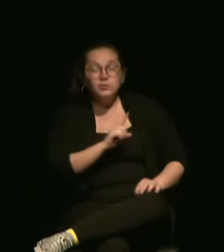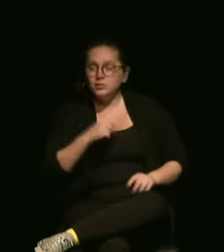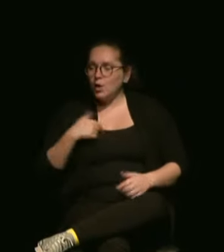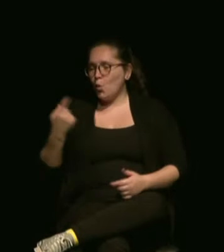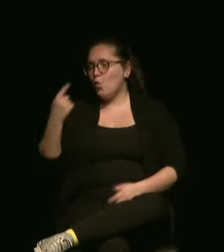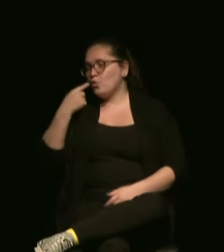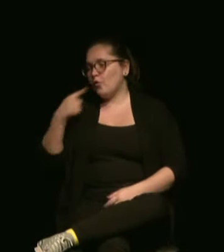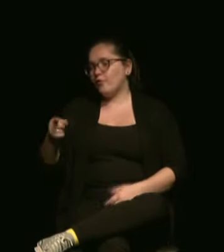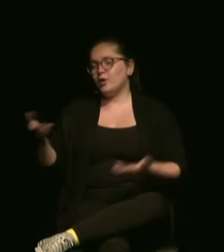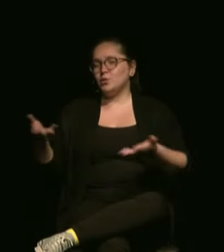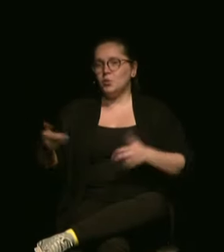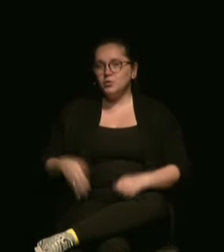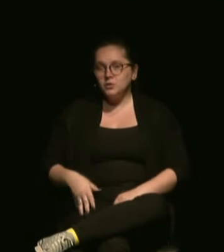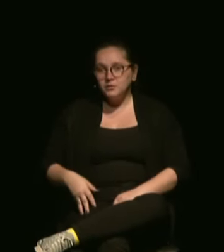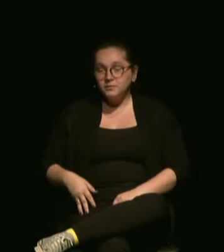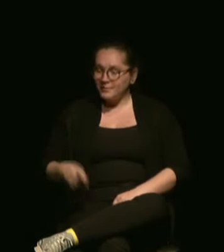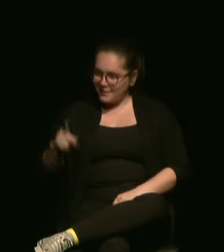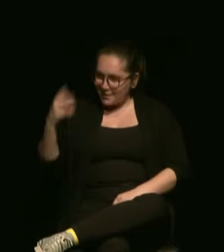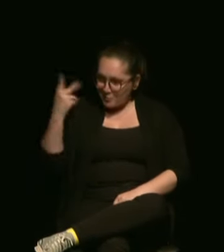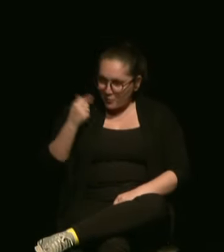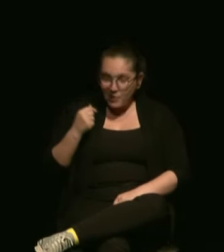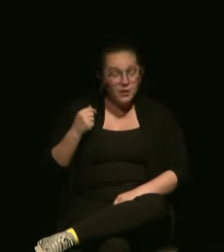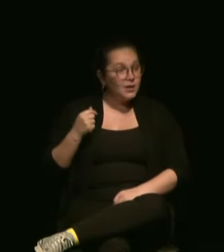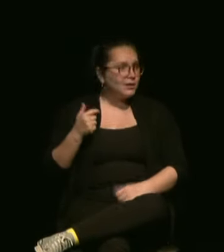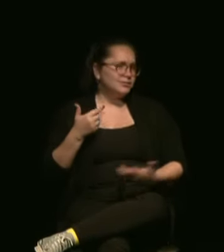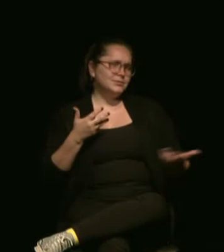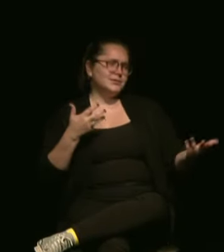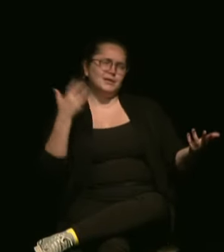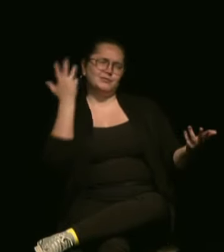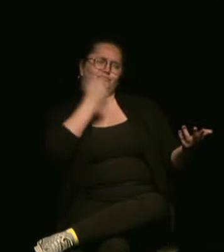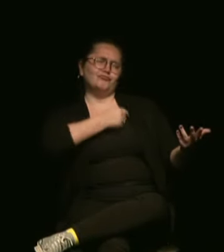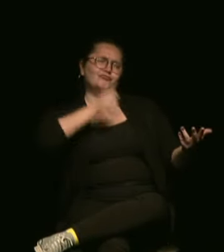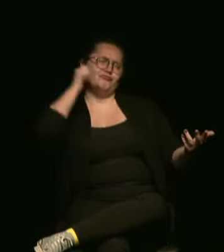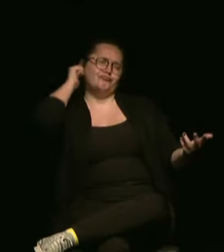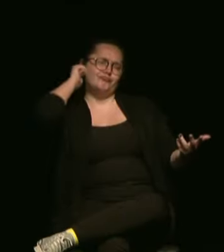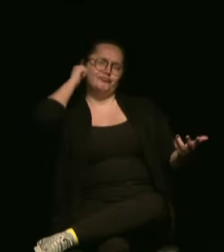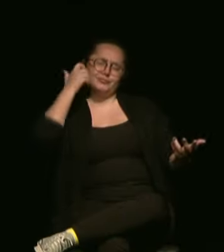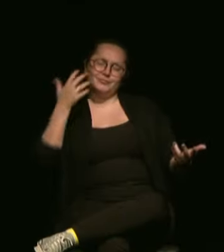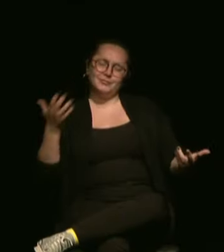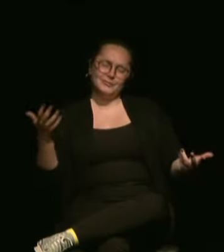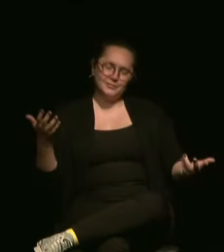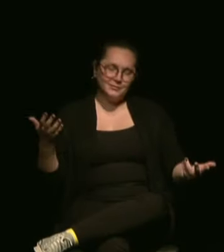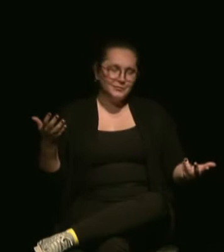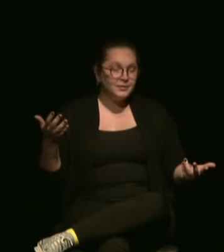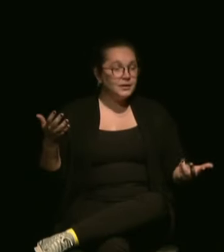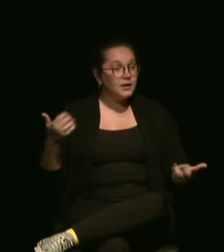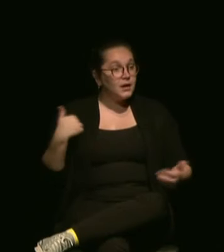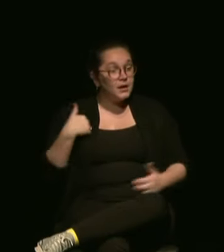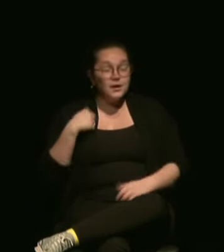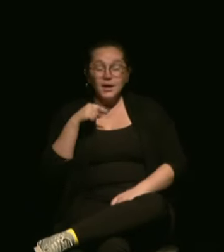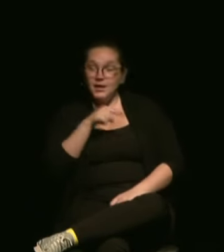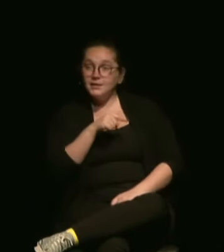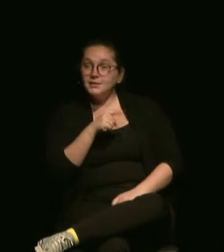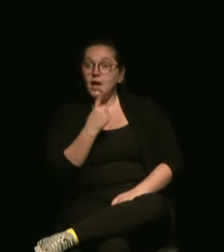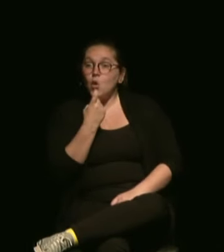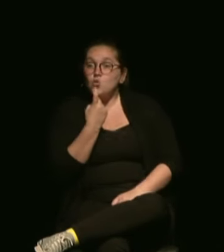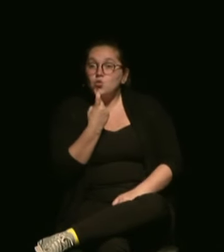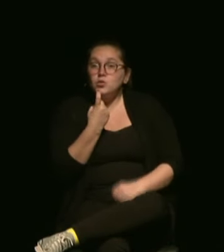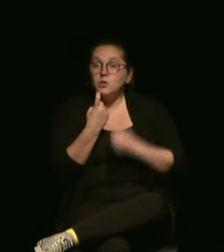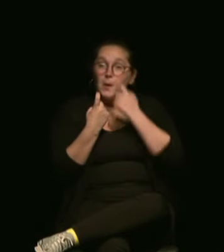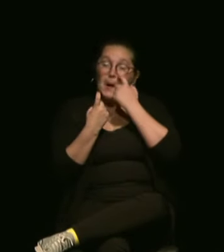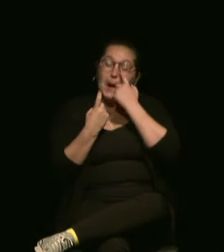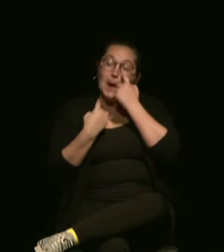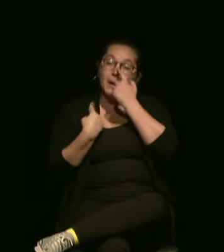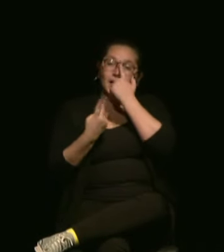hoje. Não tá bonita? Tá jóia e carinha. E é o único momento em que a gente aparece junto na